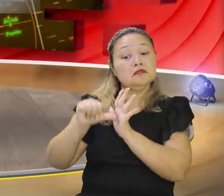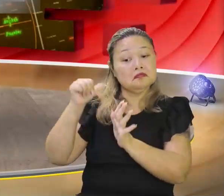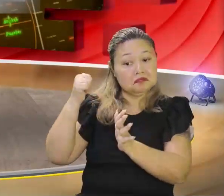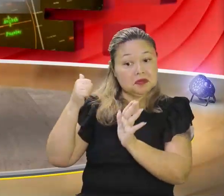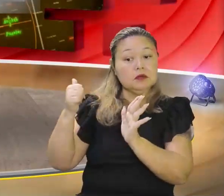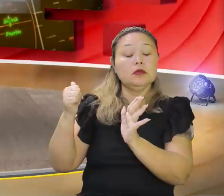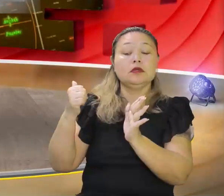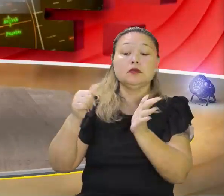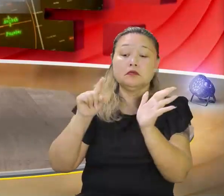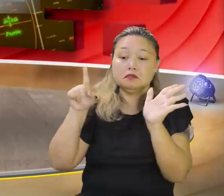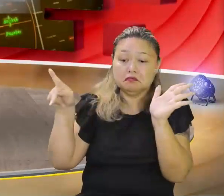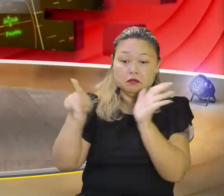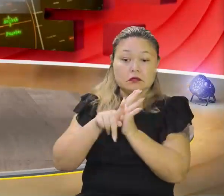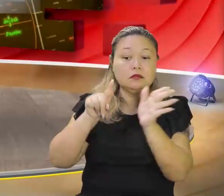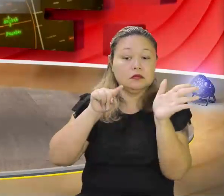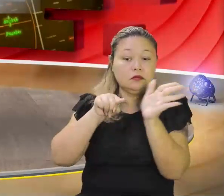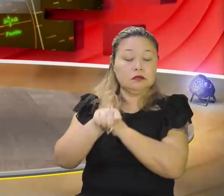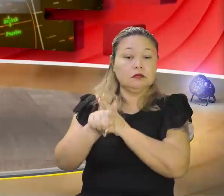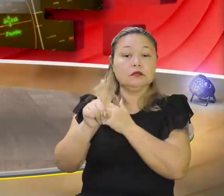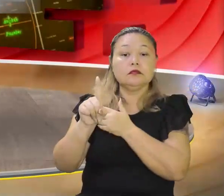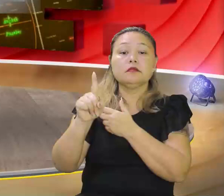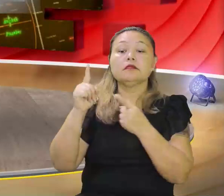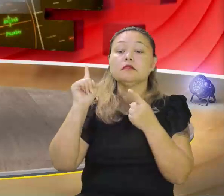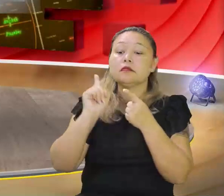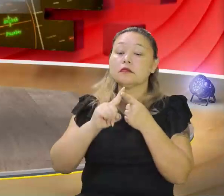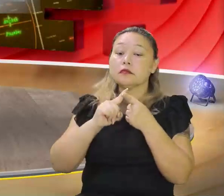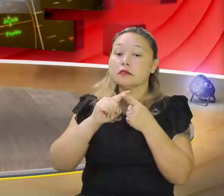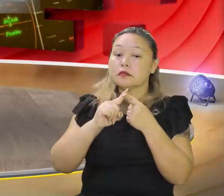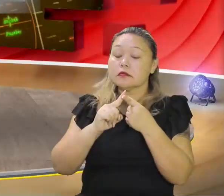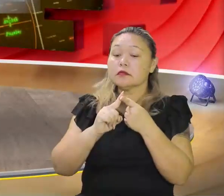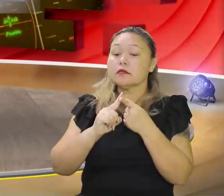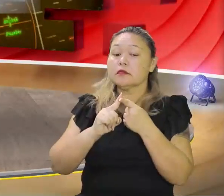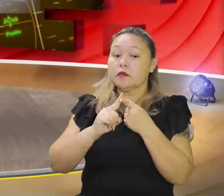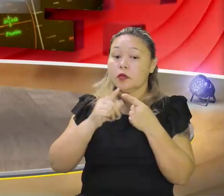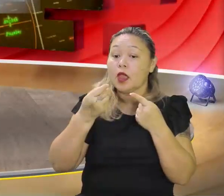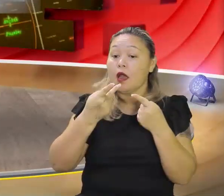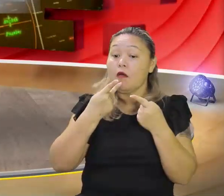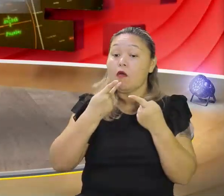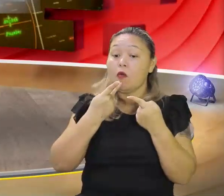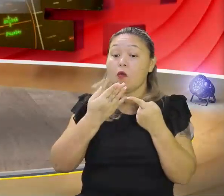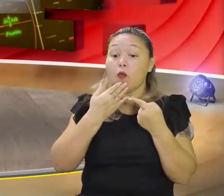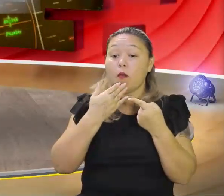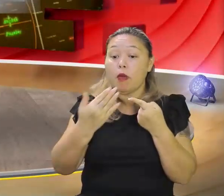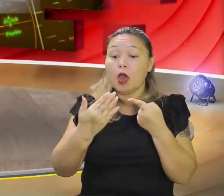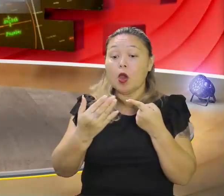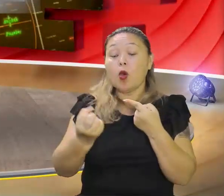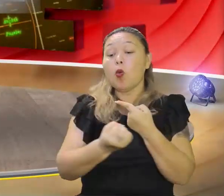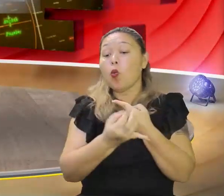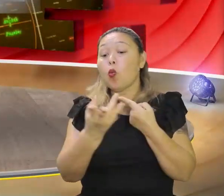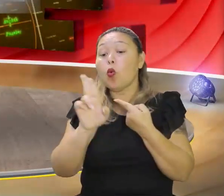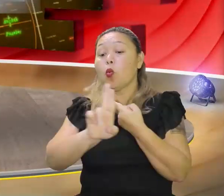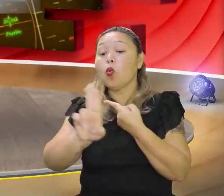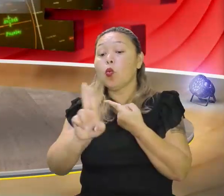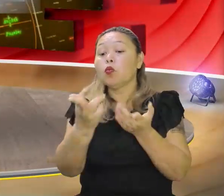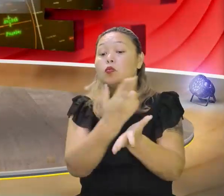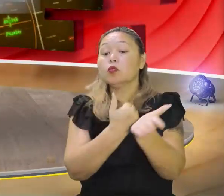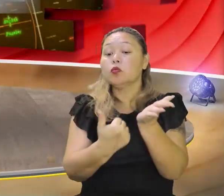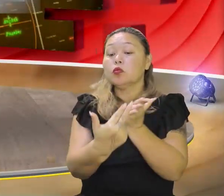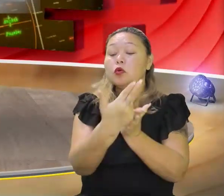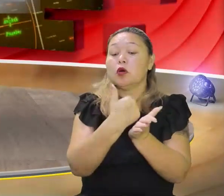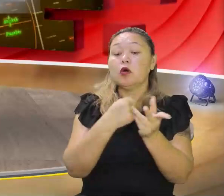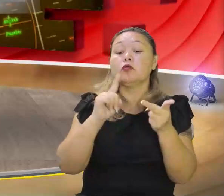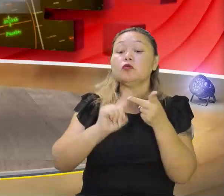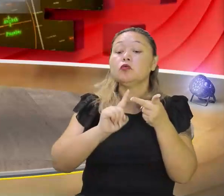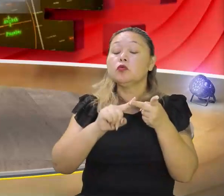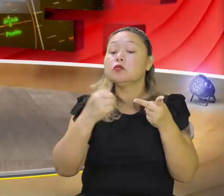Enem. 2 coisas a serem observadas. O comando que ele deu, quais são o nome das figuras, e a segunda